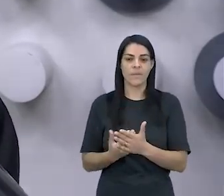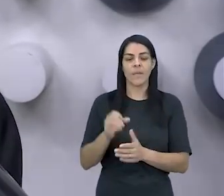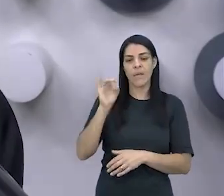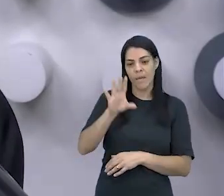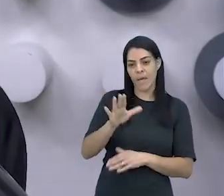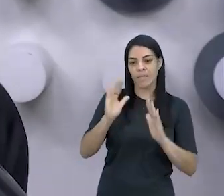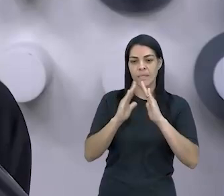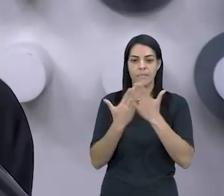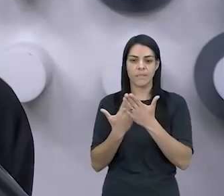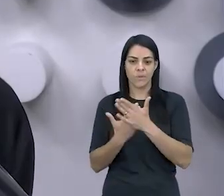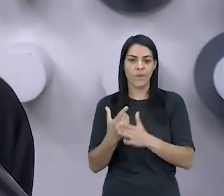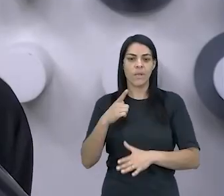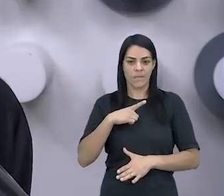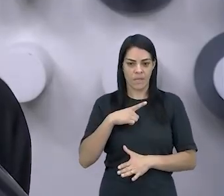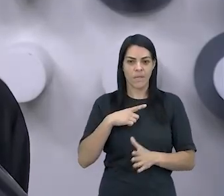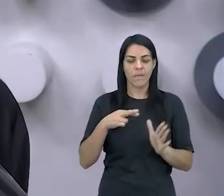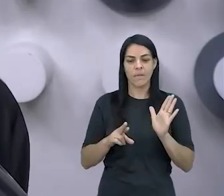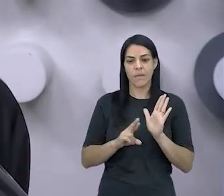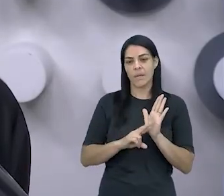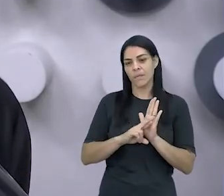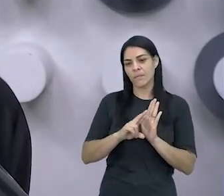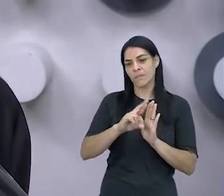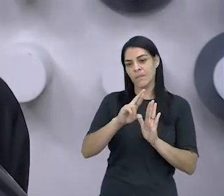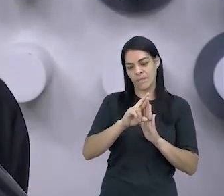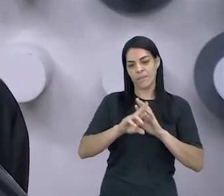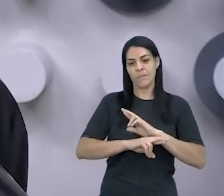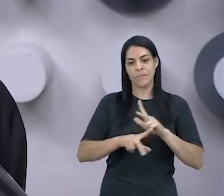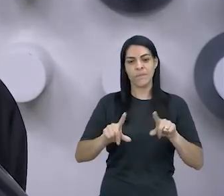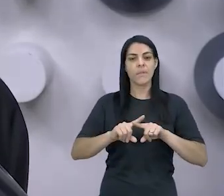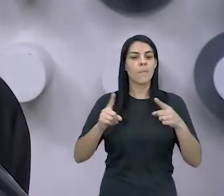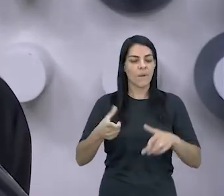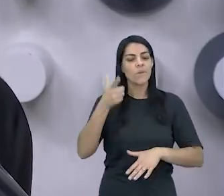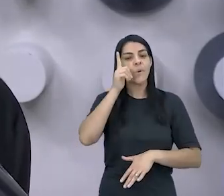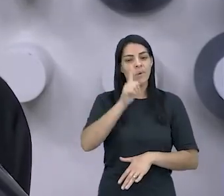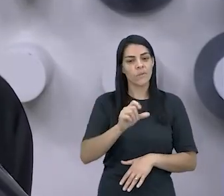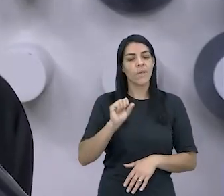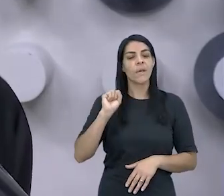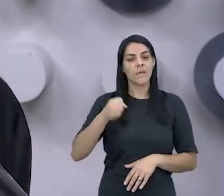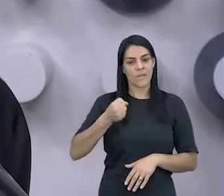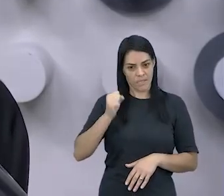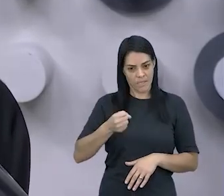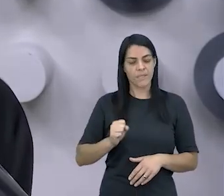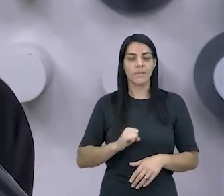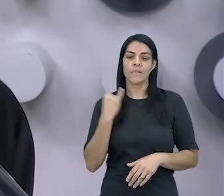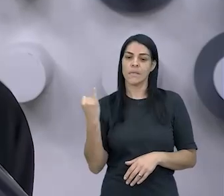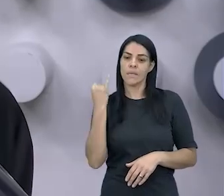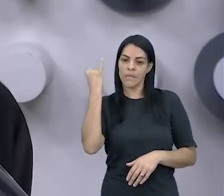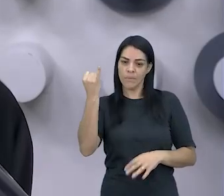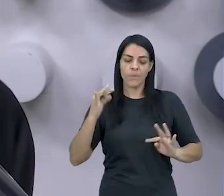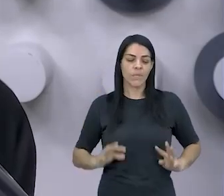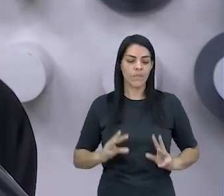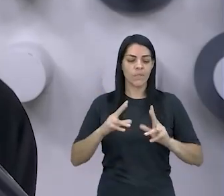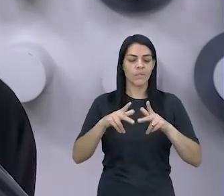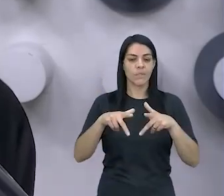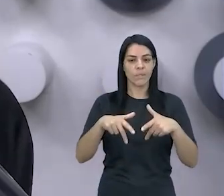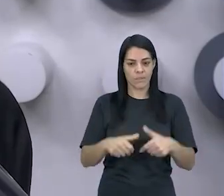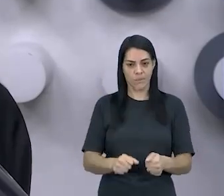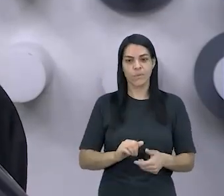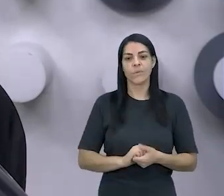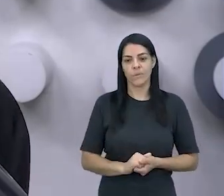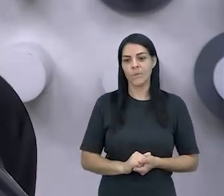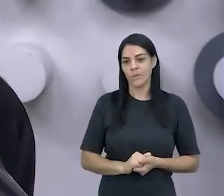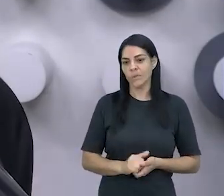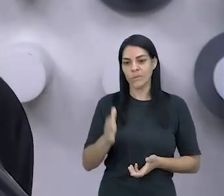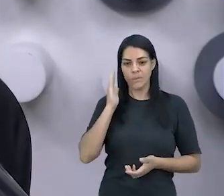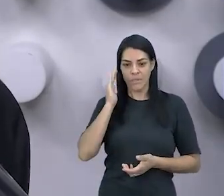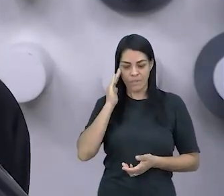mas existem lógicas que elas podem ser ajustadas, sim, e é importante que o papel reconheça o seu papel de professor e a